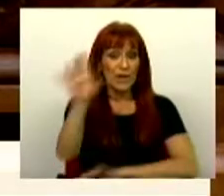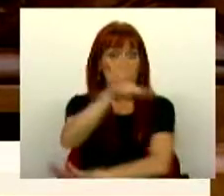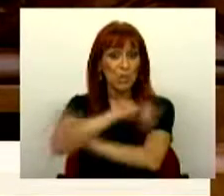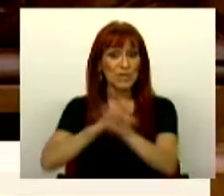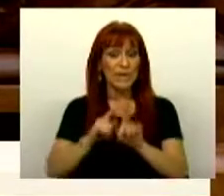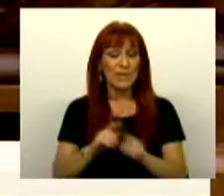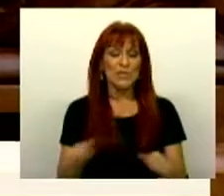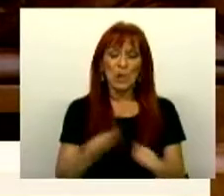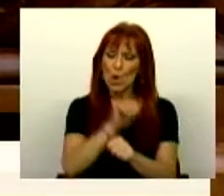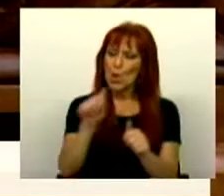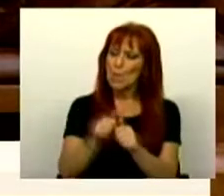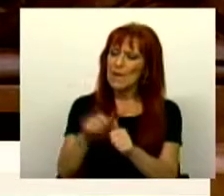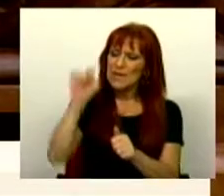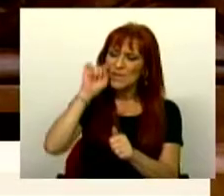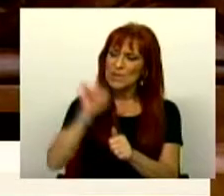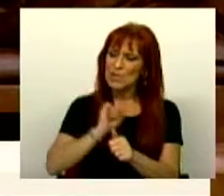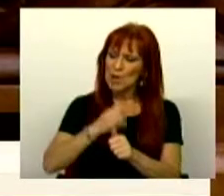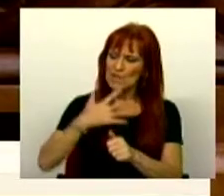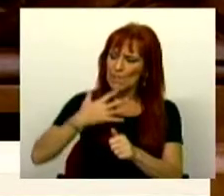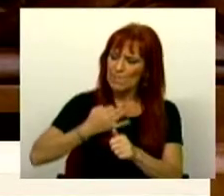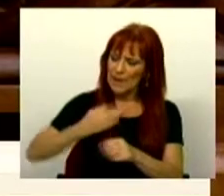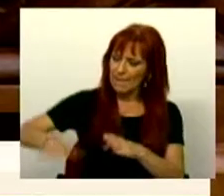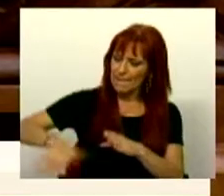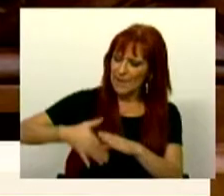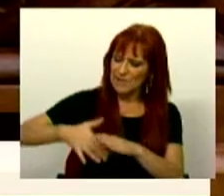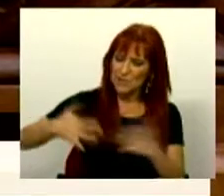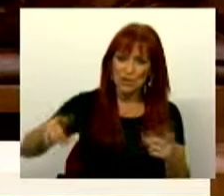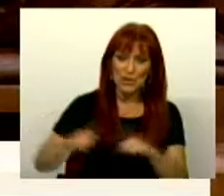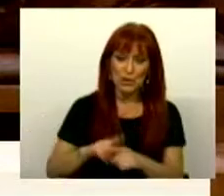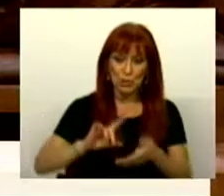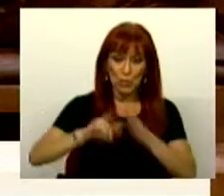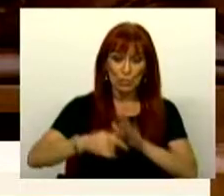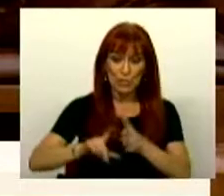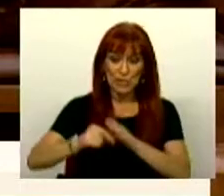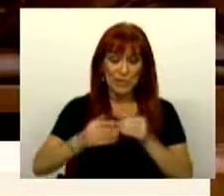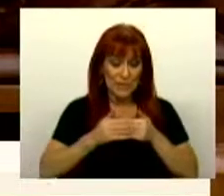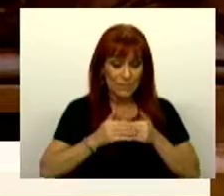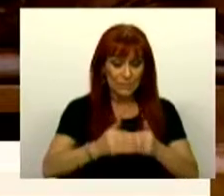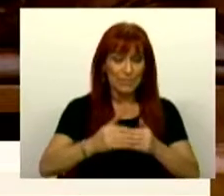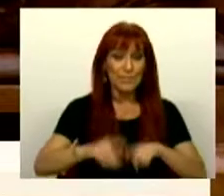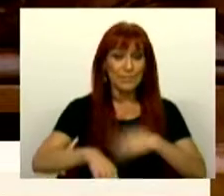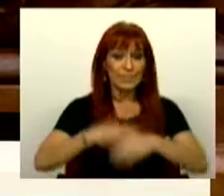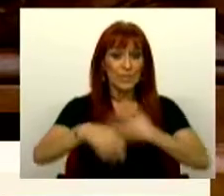está a acompanhar e assegurar a nossa plena participação nos processos em curso,